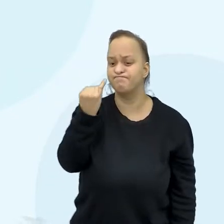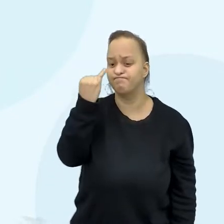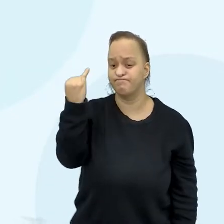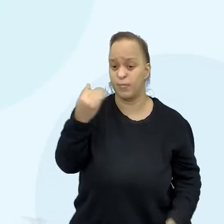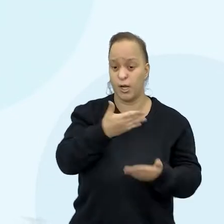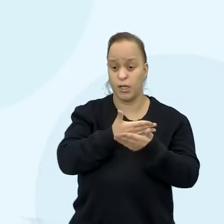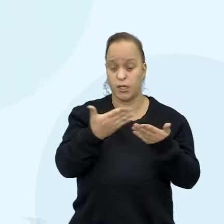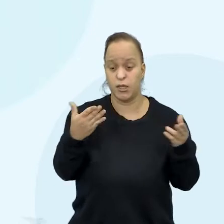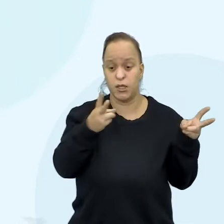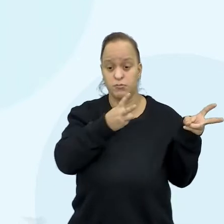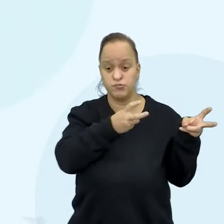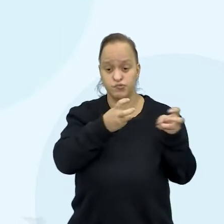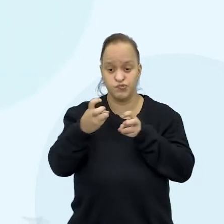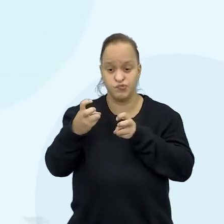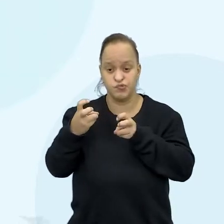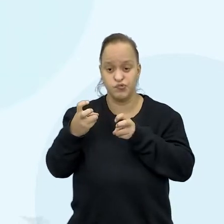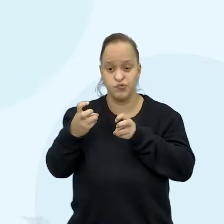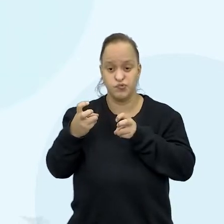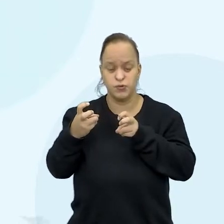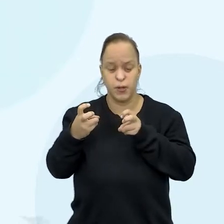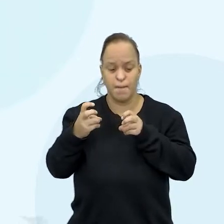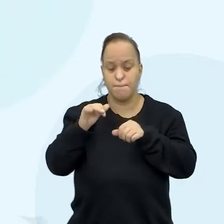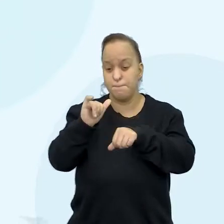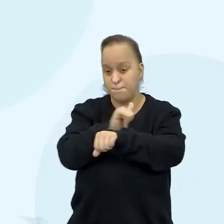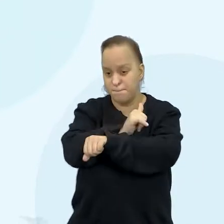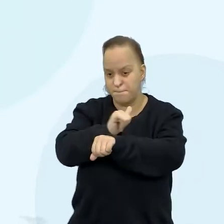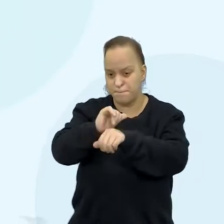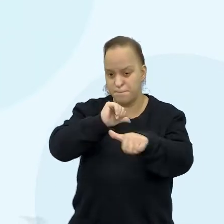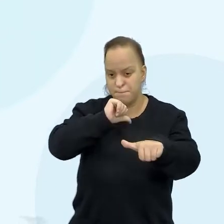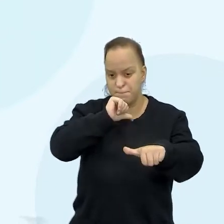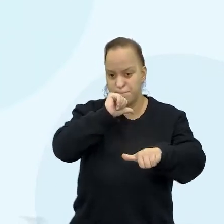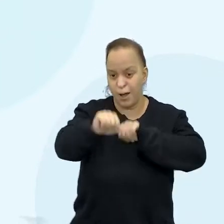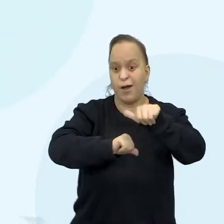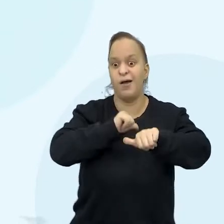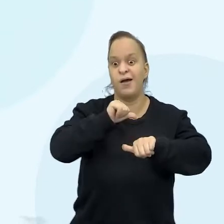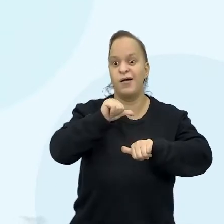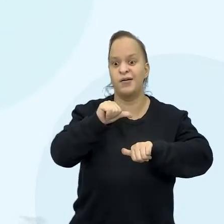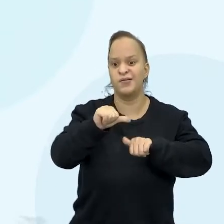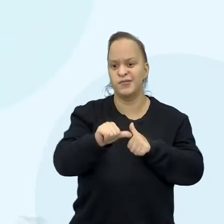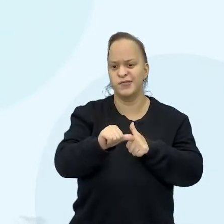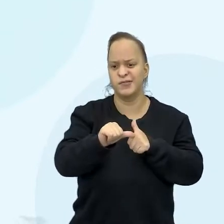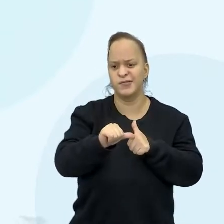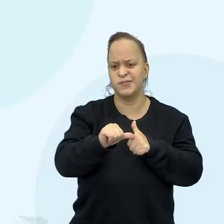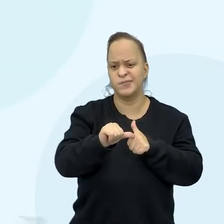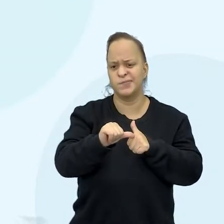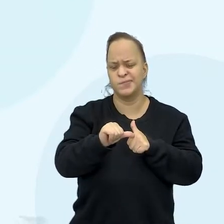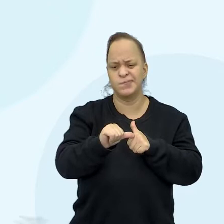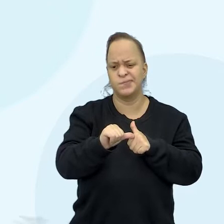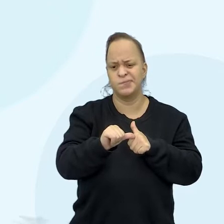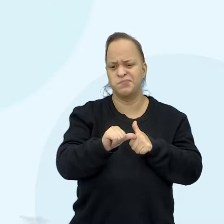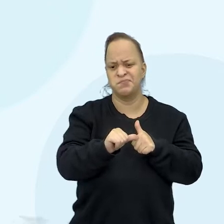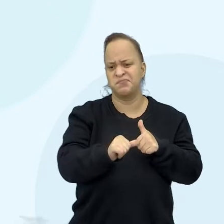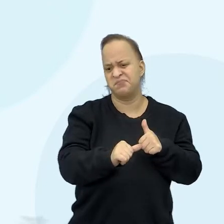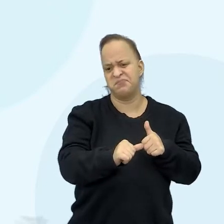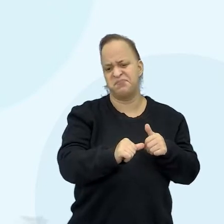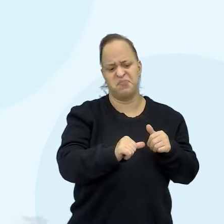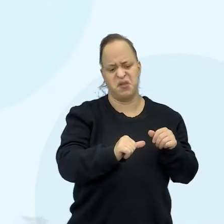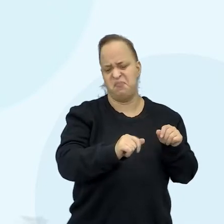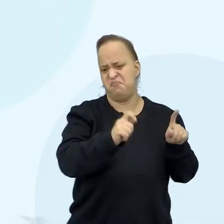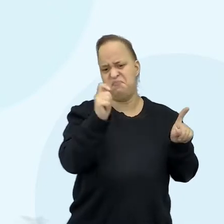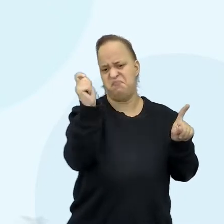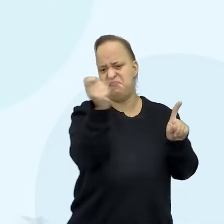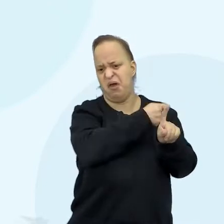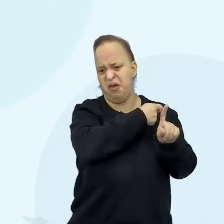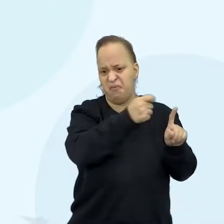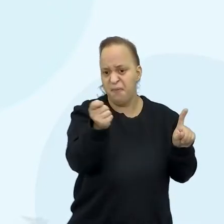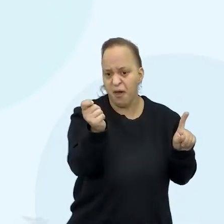entender essa mudança de estratégia que abandona, né, o suplício, as torturas